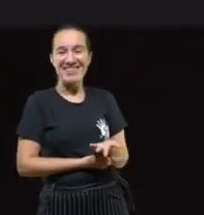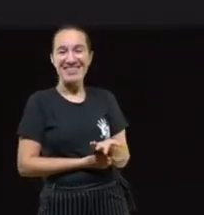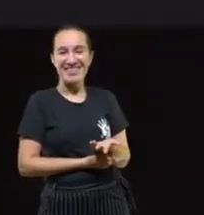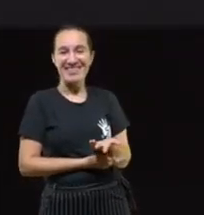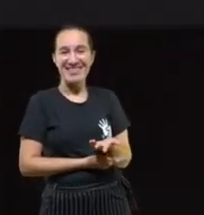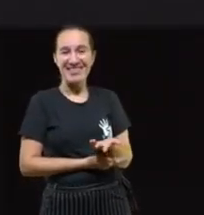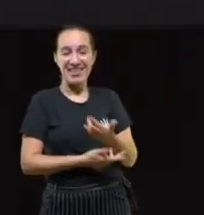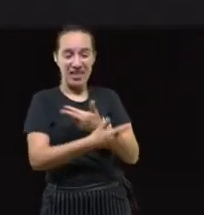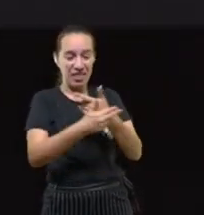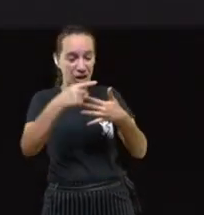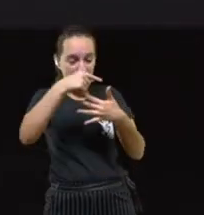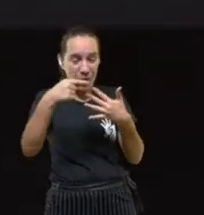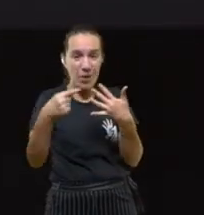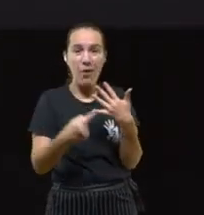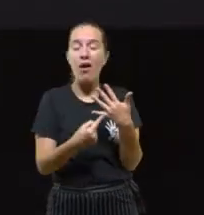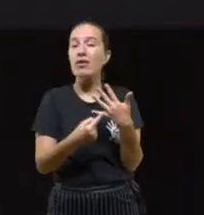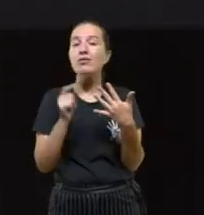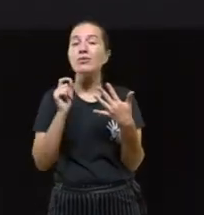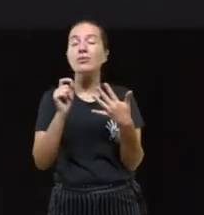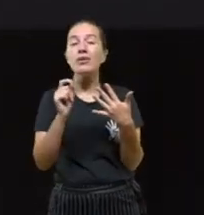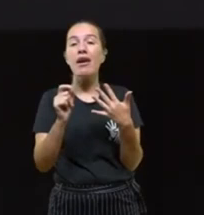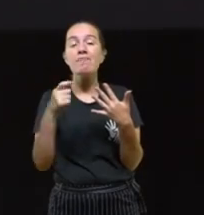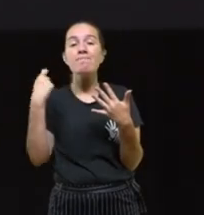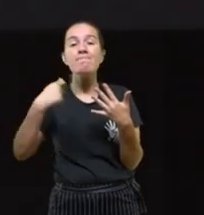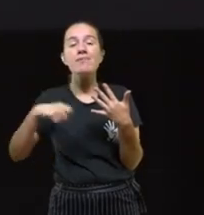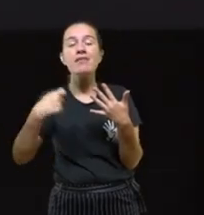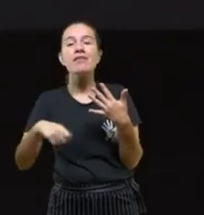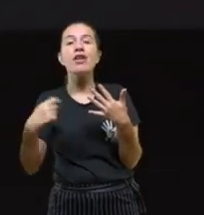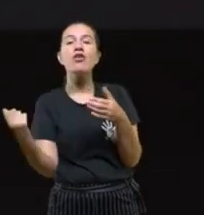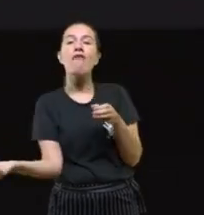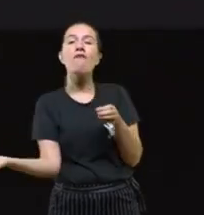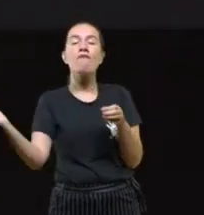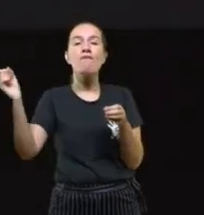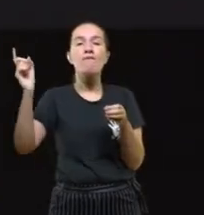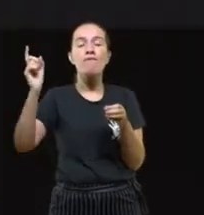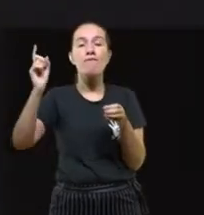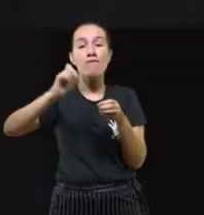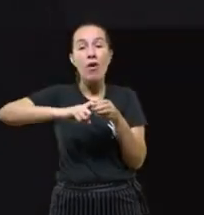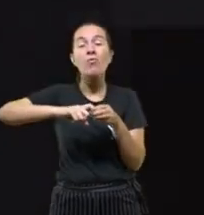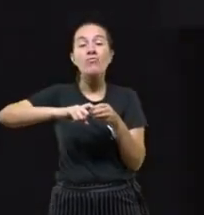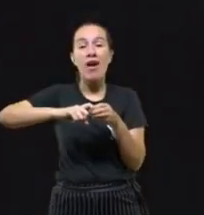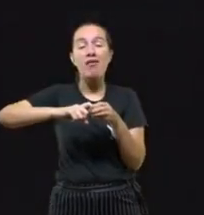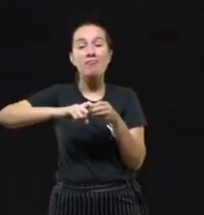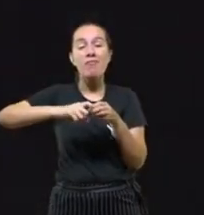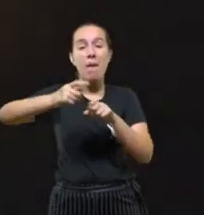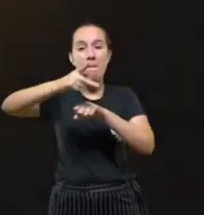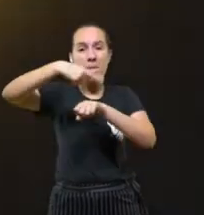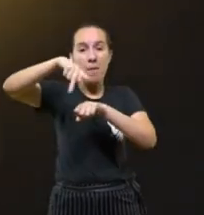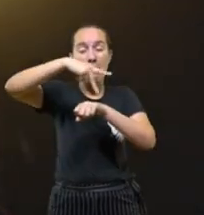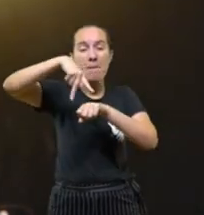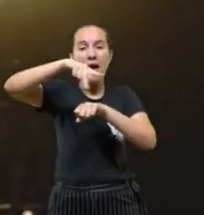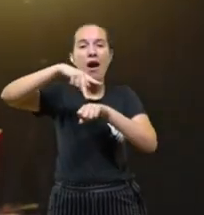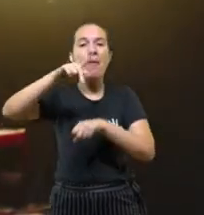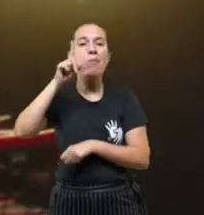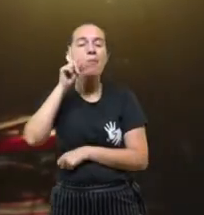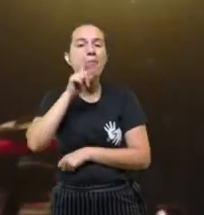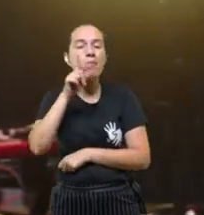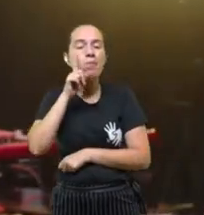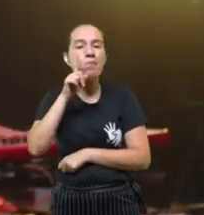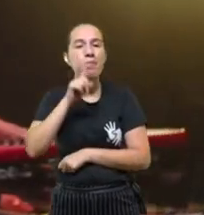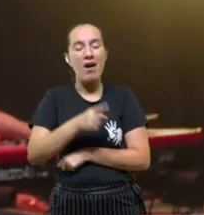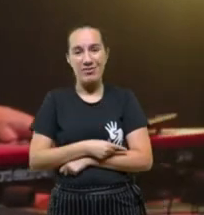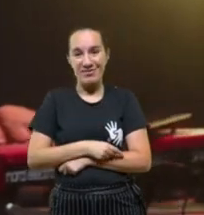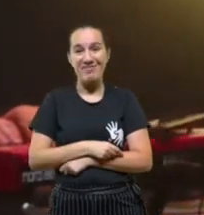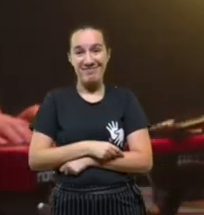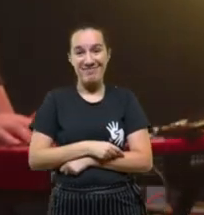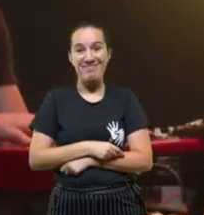respeito de voltar e ter uma residência nos Estados Unidos. E eu vou te falar, eu